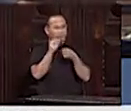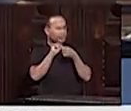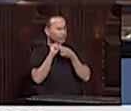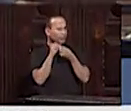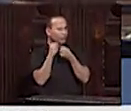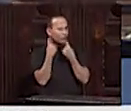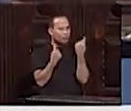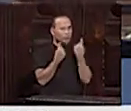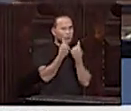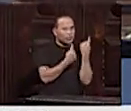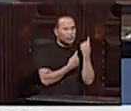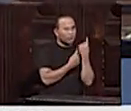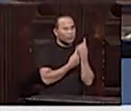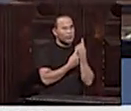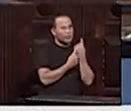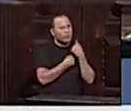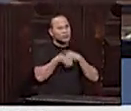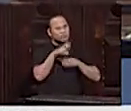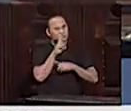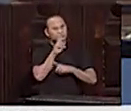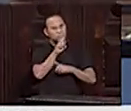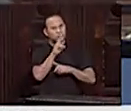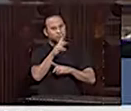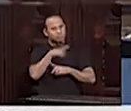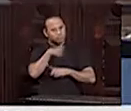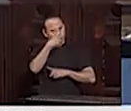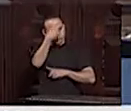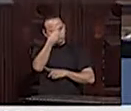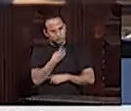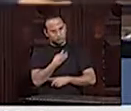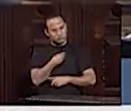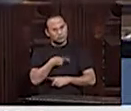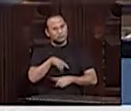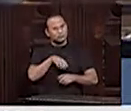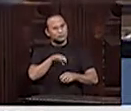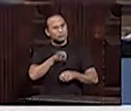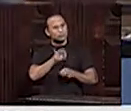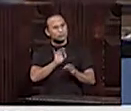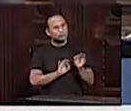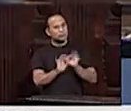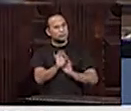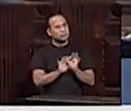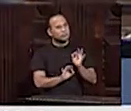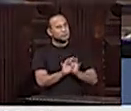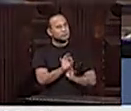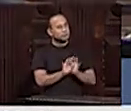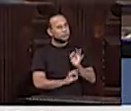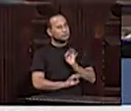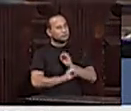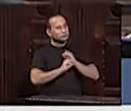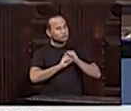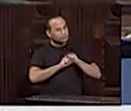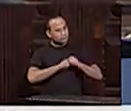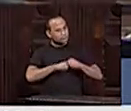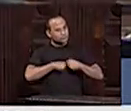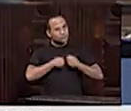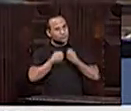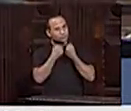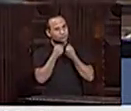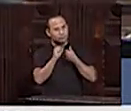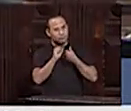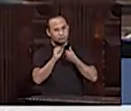nós a deixar de olhar com seriedade os projetos que o Poder Executivo manda para